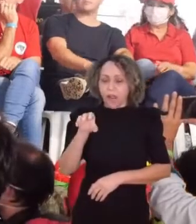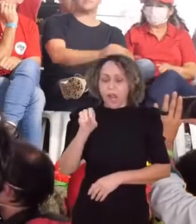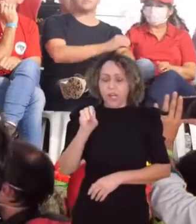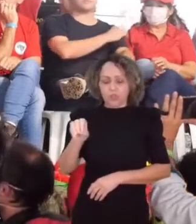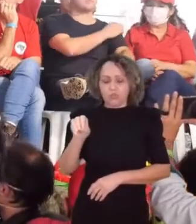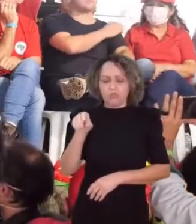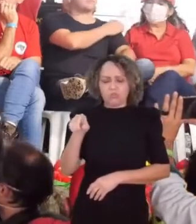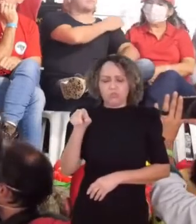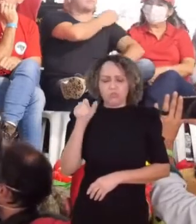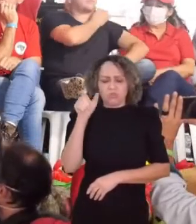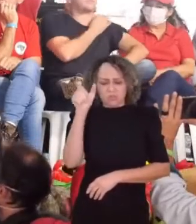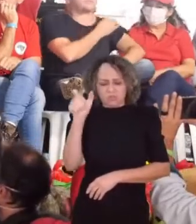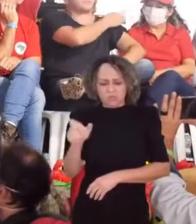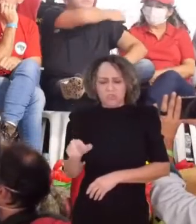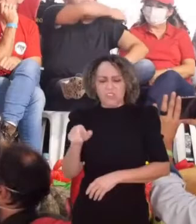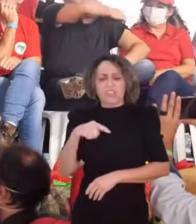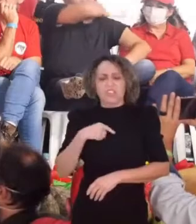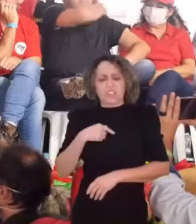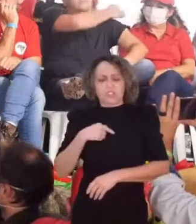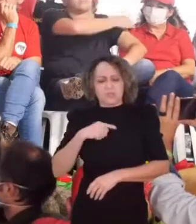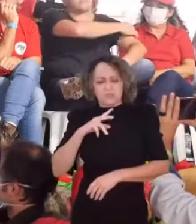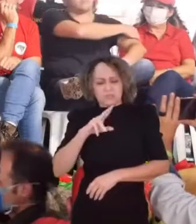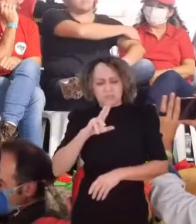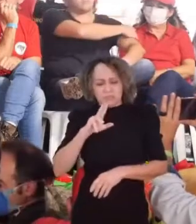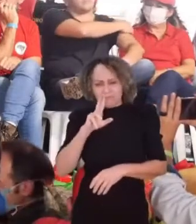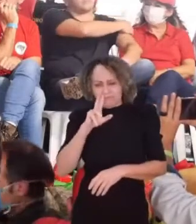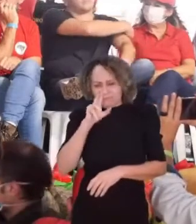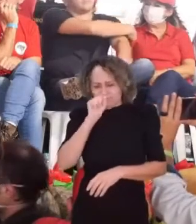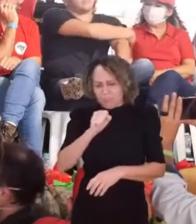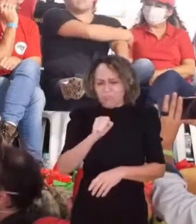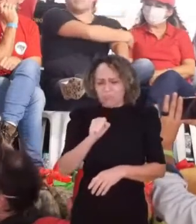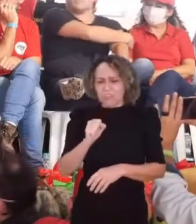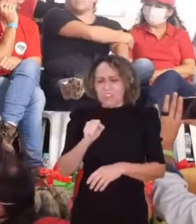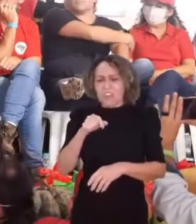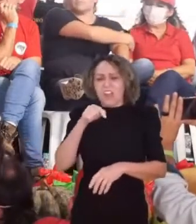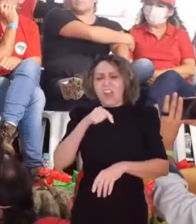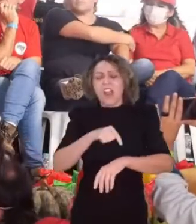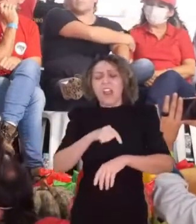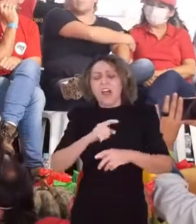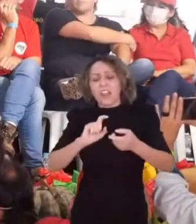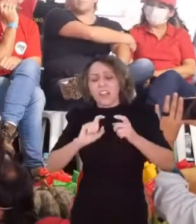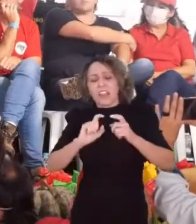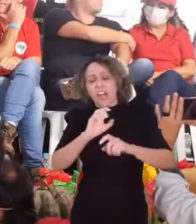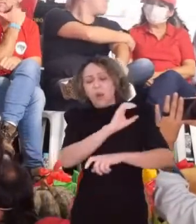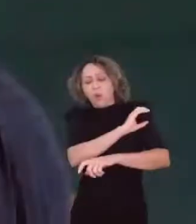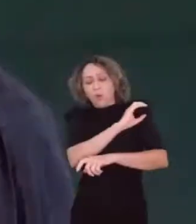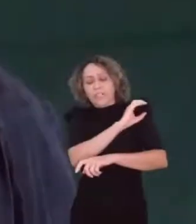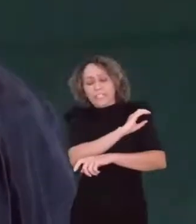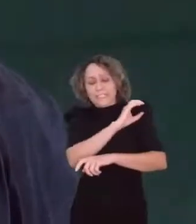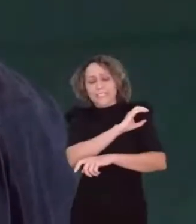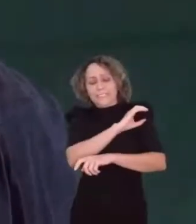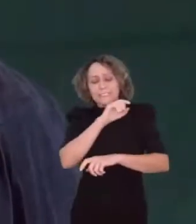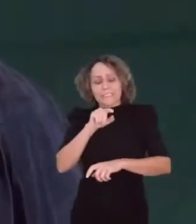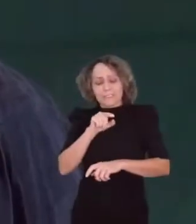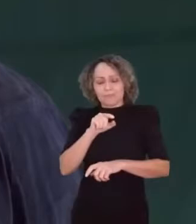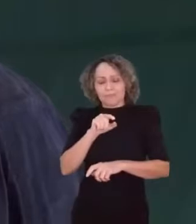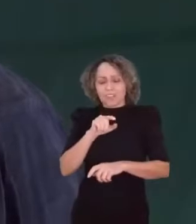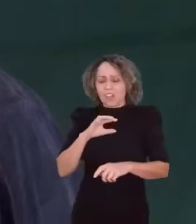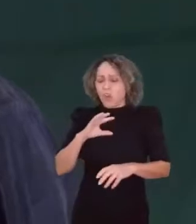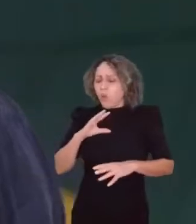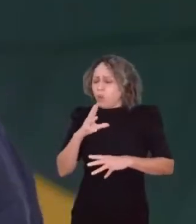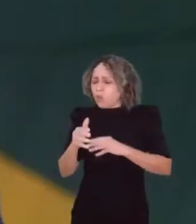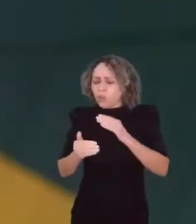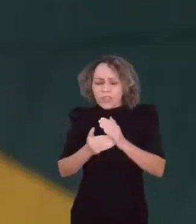pessoas de Paraná, do Brasil inteiro e gente que visitava aquele acampamento.